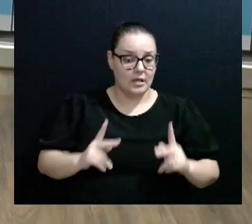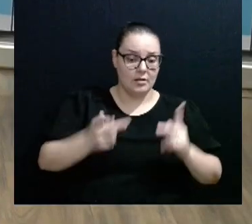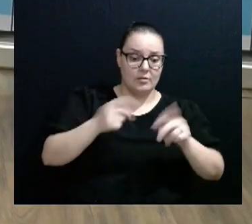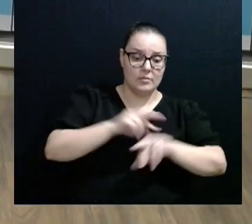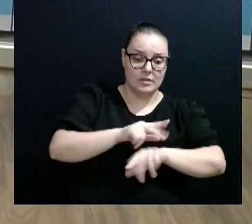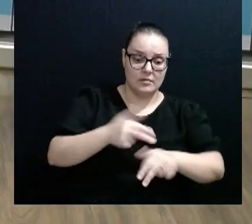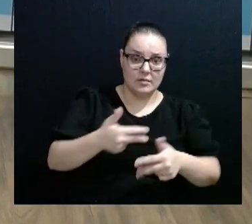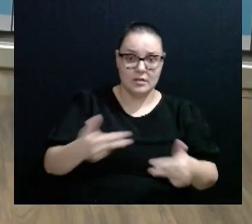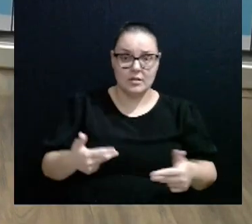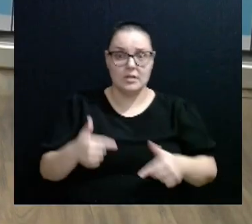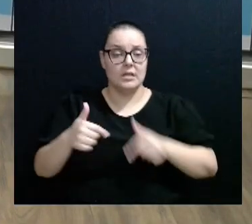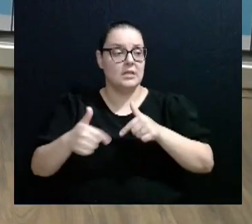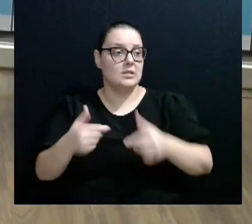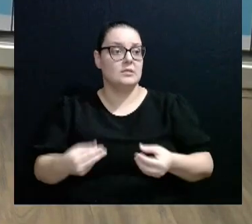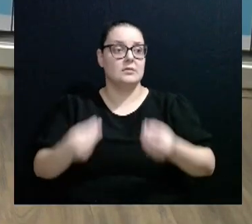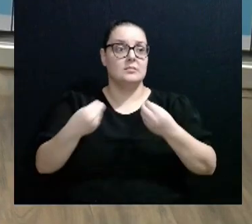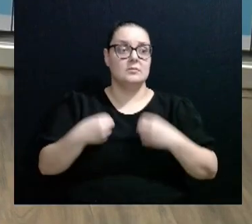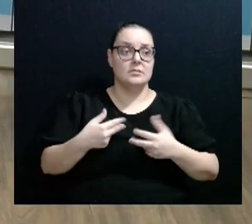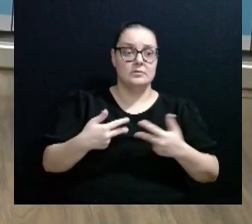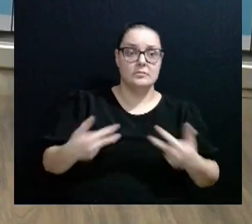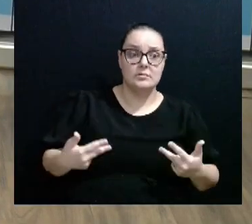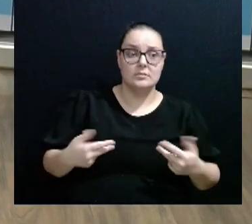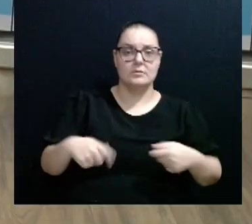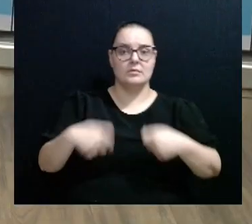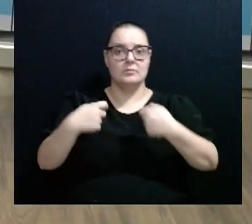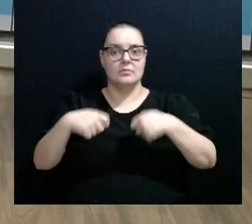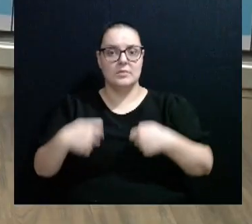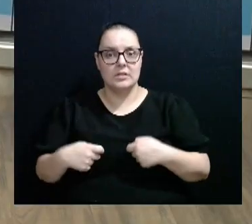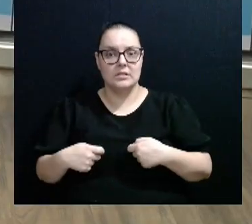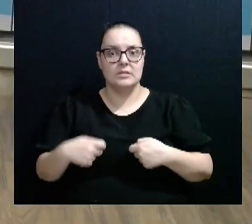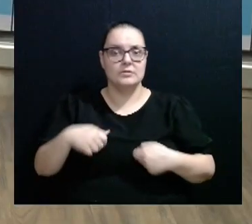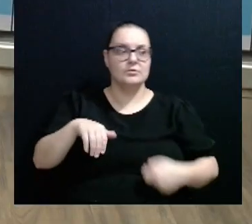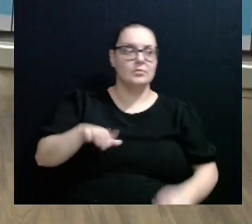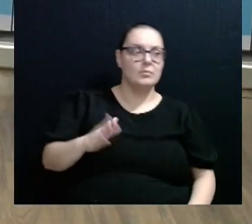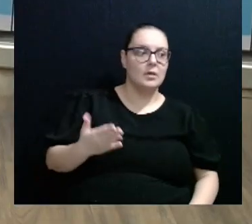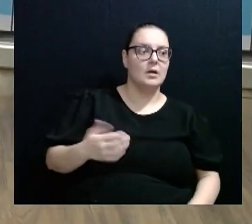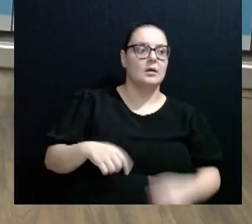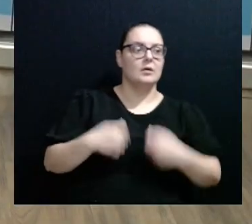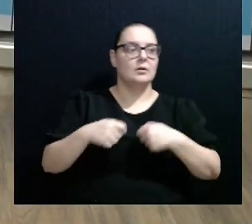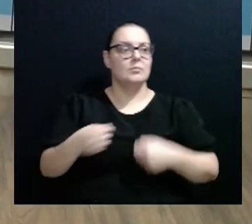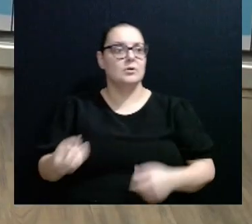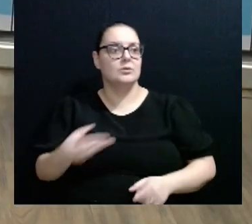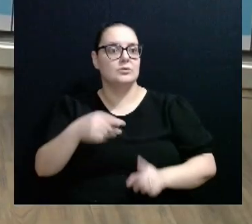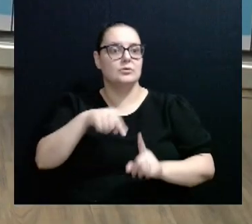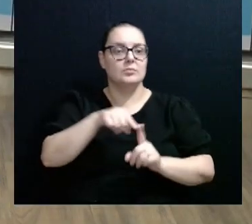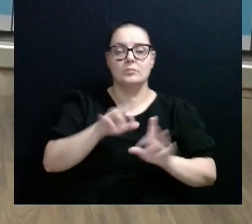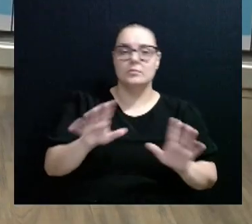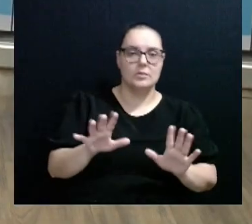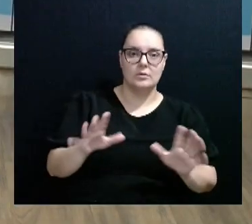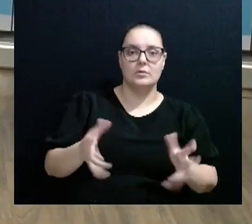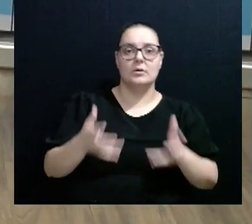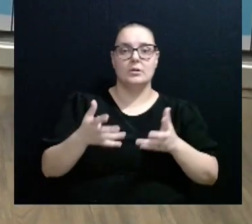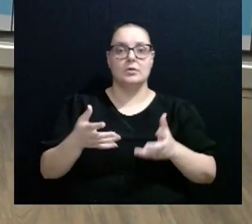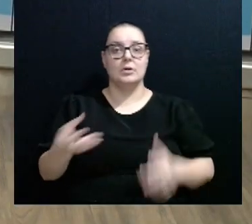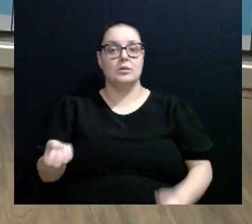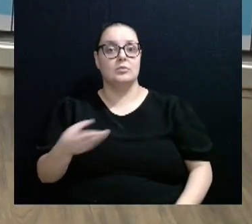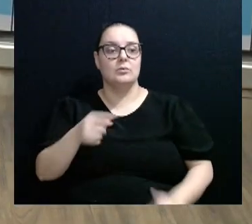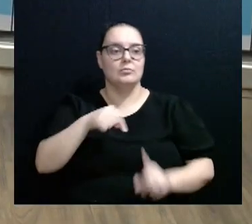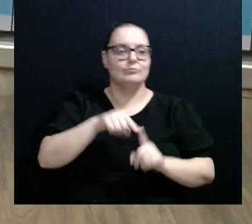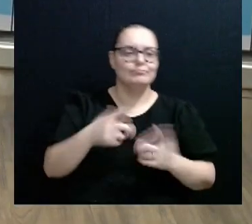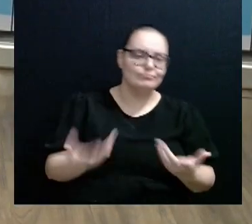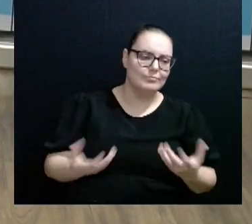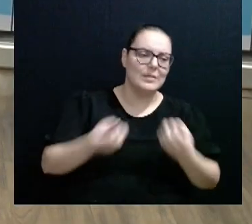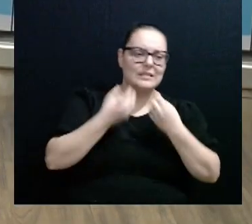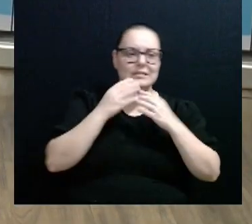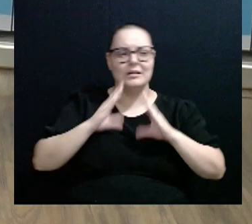me deu algo, preciso de algo a mais, preciso de um novo objetivo, ou não, eu quero um novo objetivo, mas está tão bom aqui. Esse é